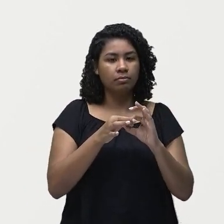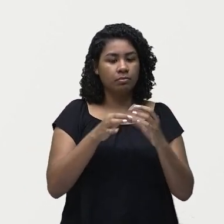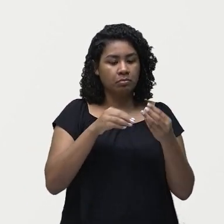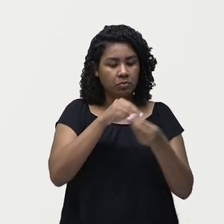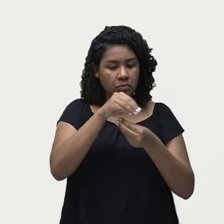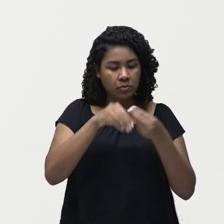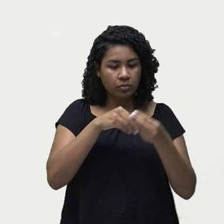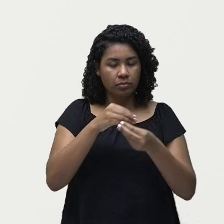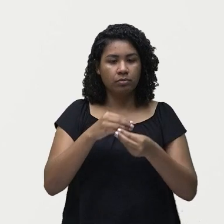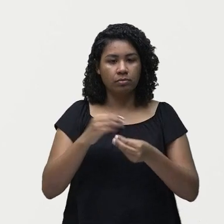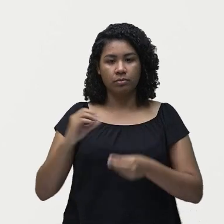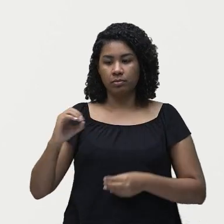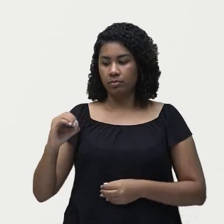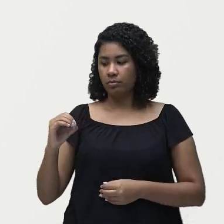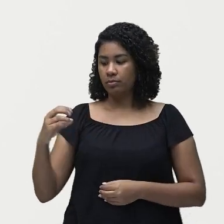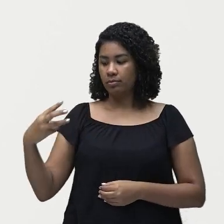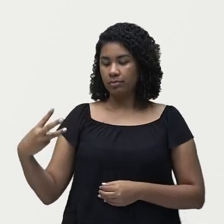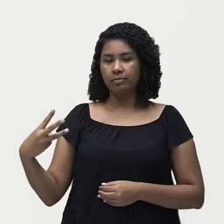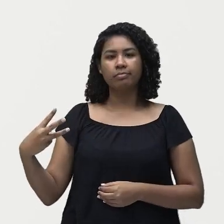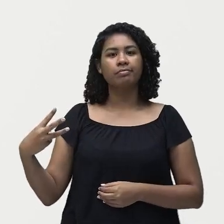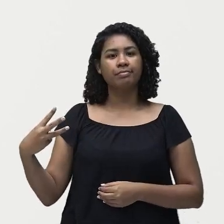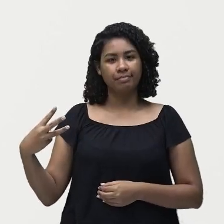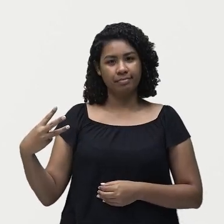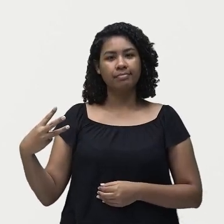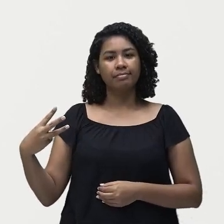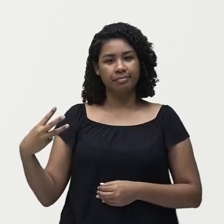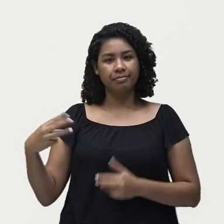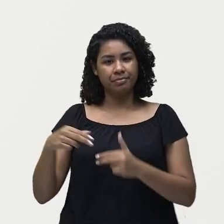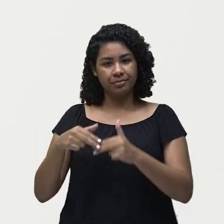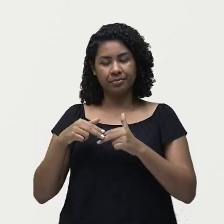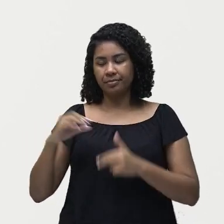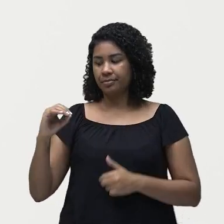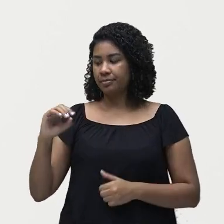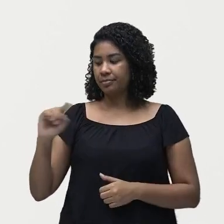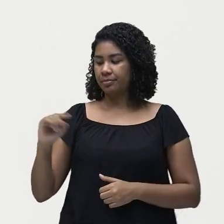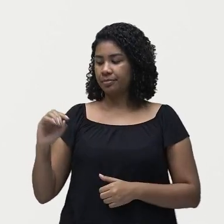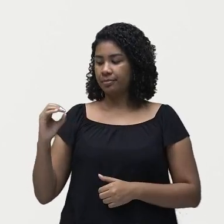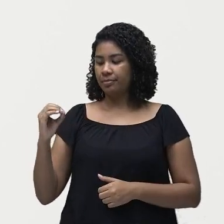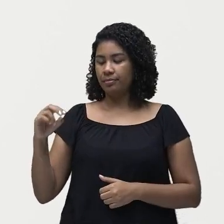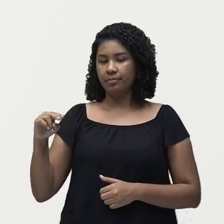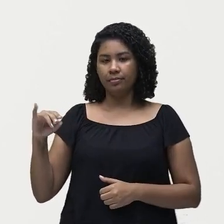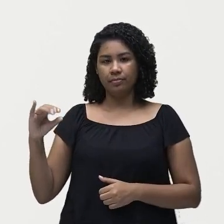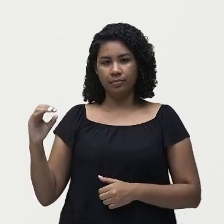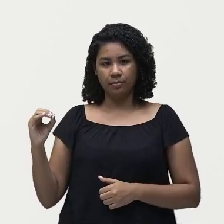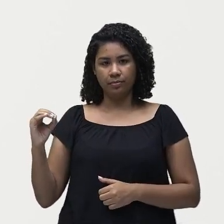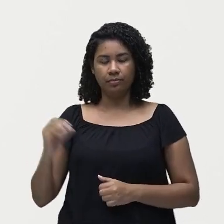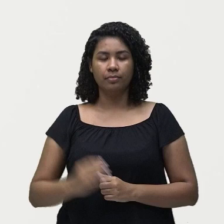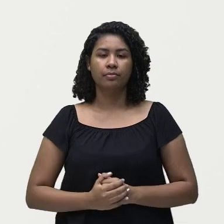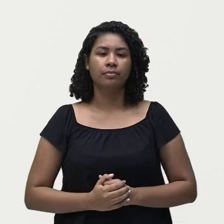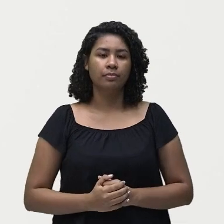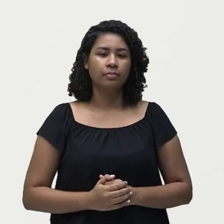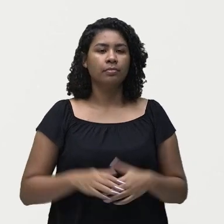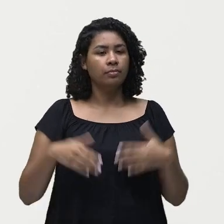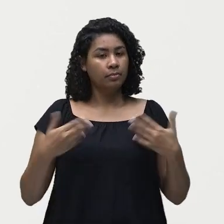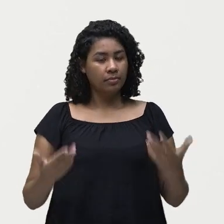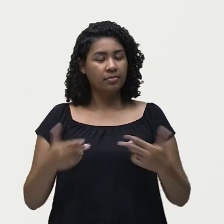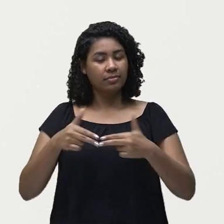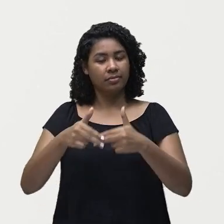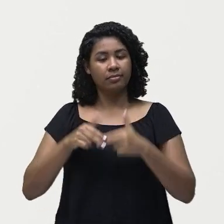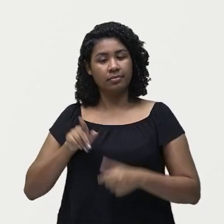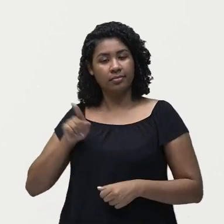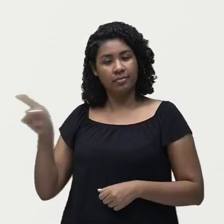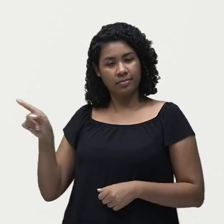une, o que fica? 2 mais 1, 3. No final, a formação do ozônio, tá? Então, é dessa